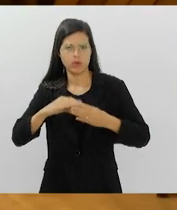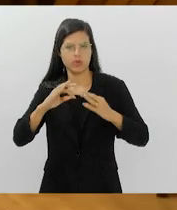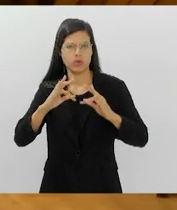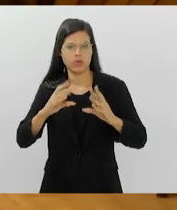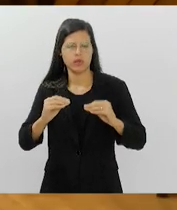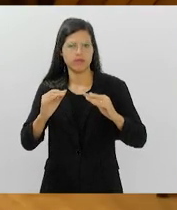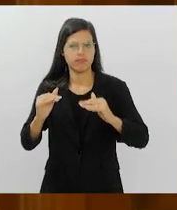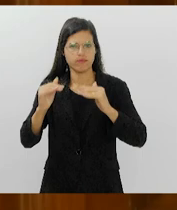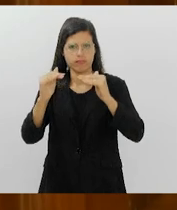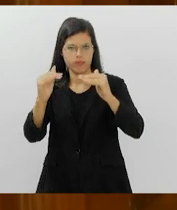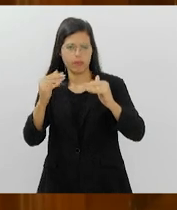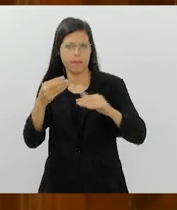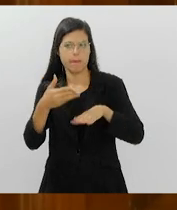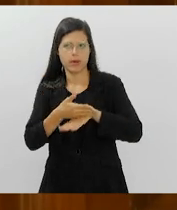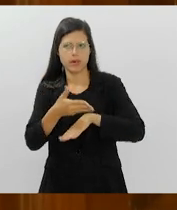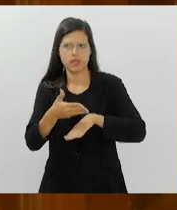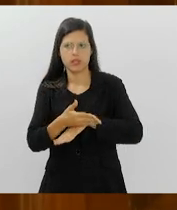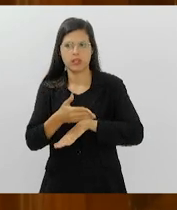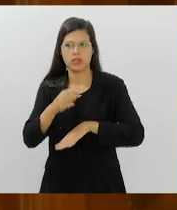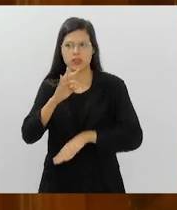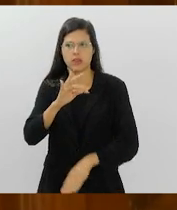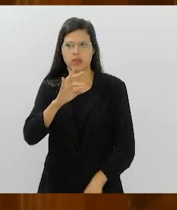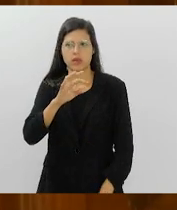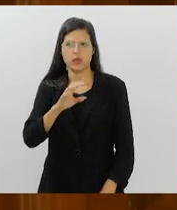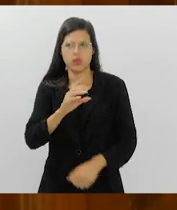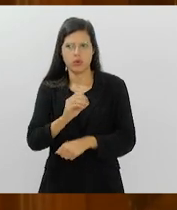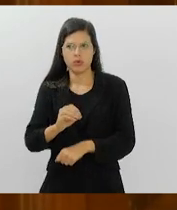militares presentes, juíza Vanessa, doutora Vanessa,